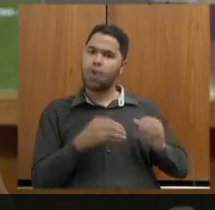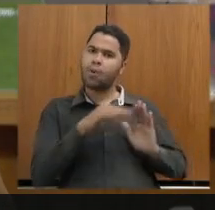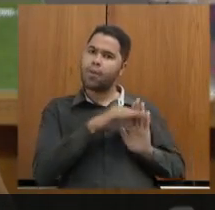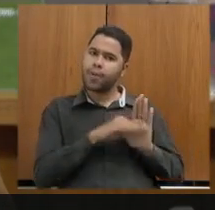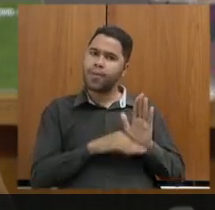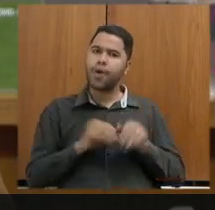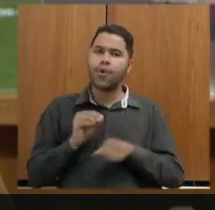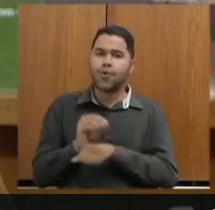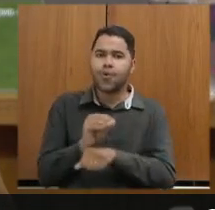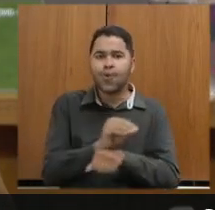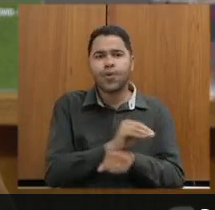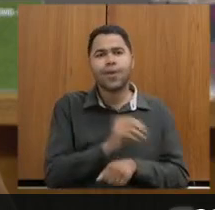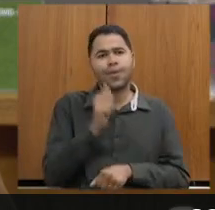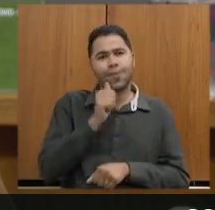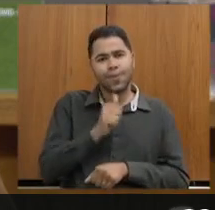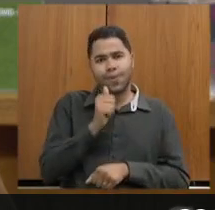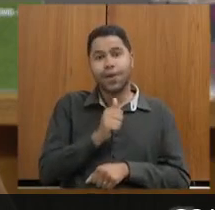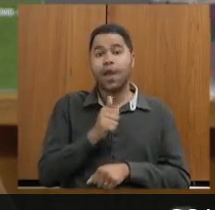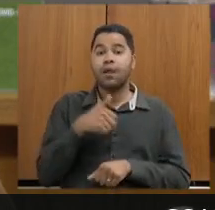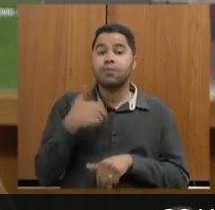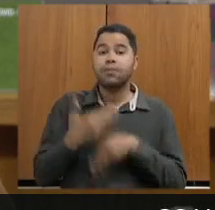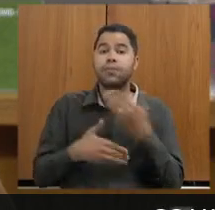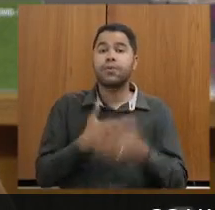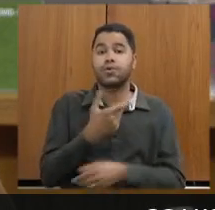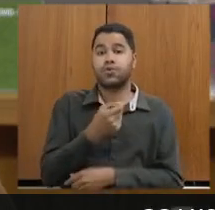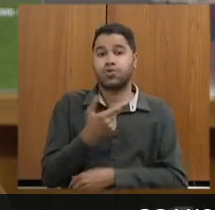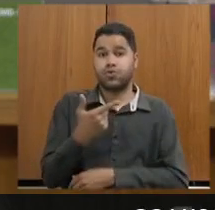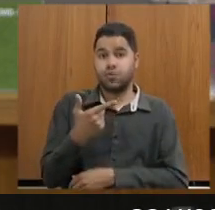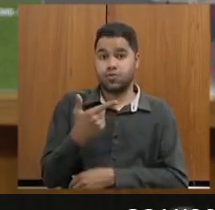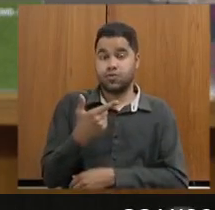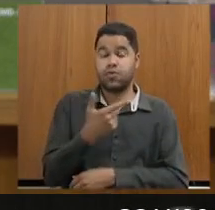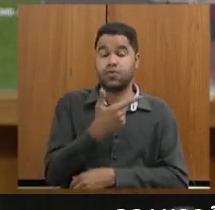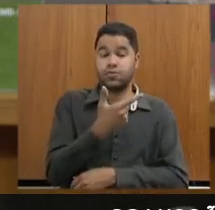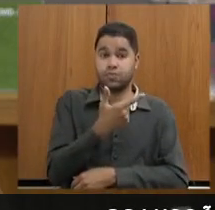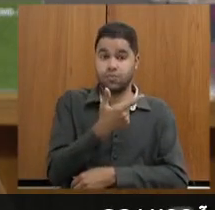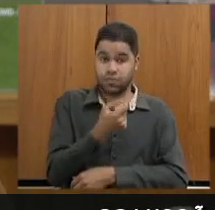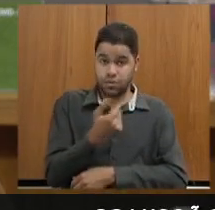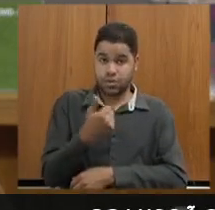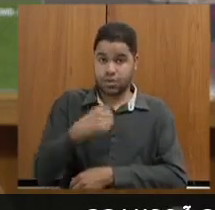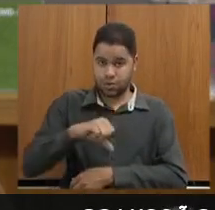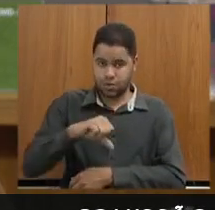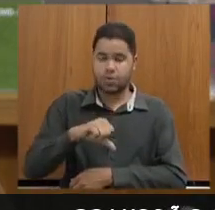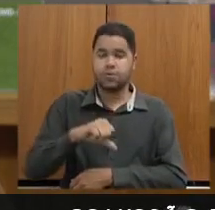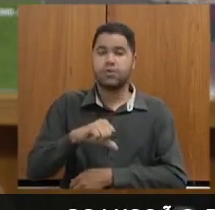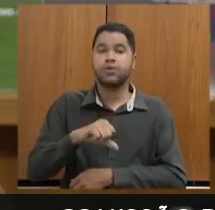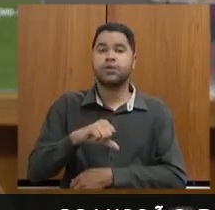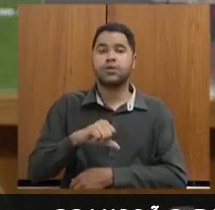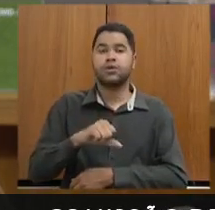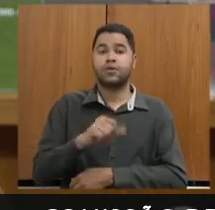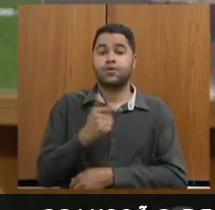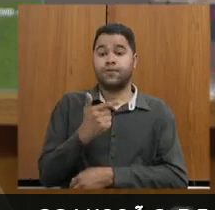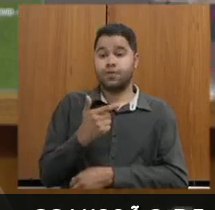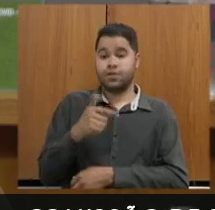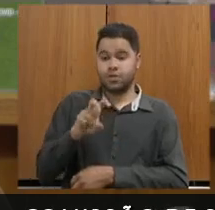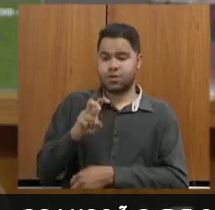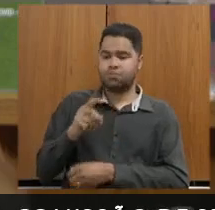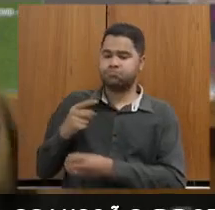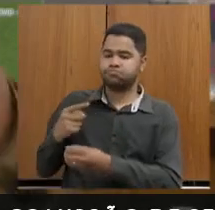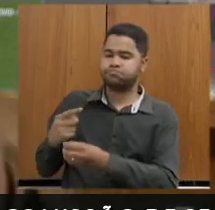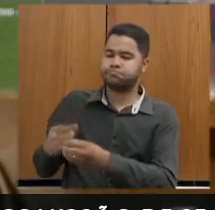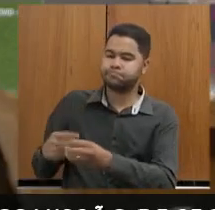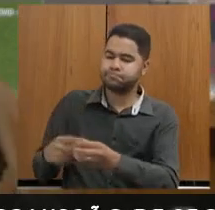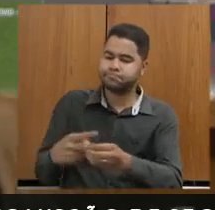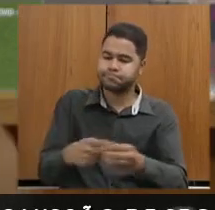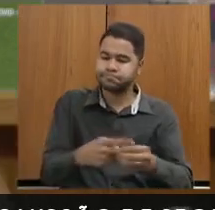mulheres Então olha como que a gente evoluiu em 2020 e 19 nós temos 25 municípios né que